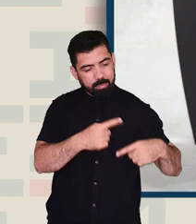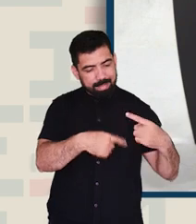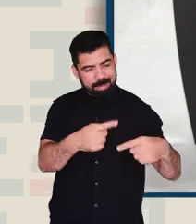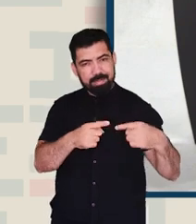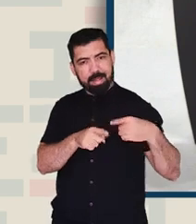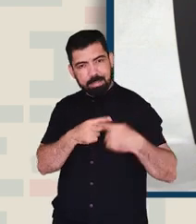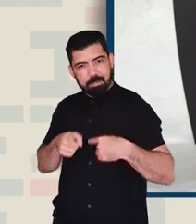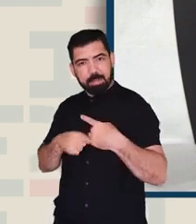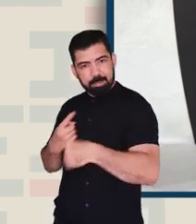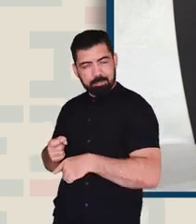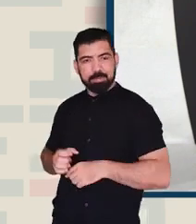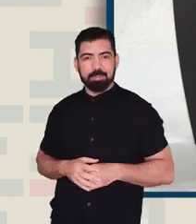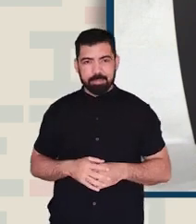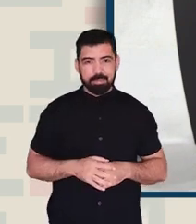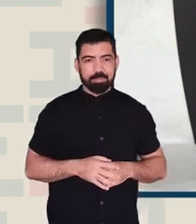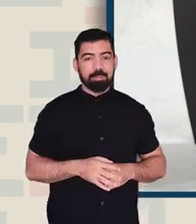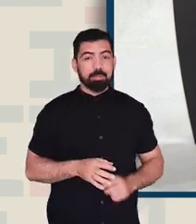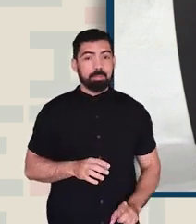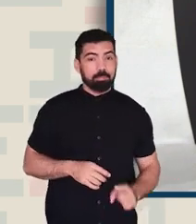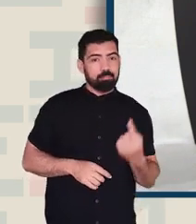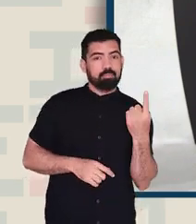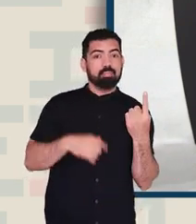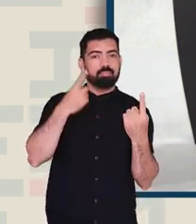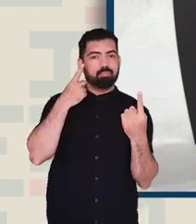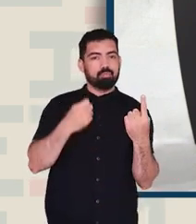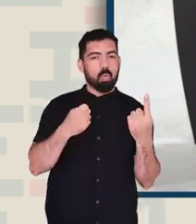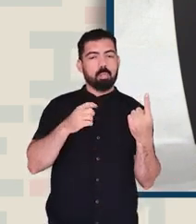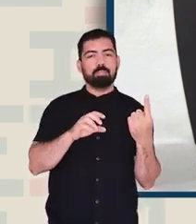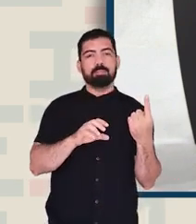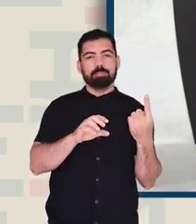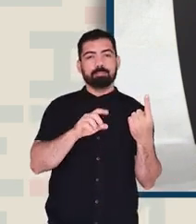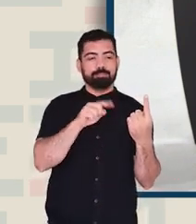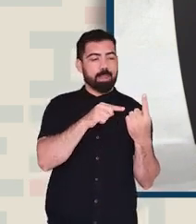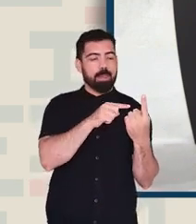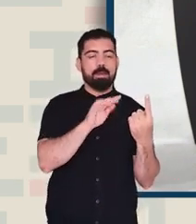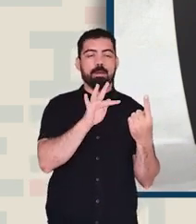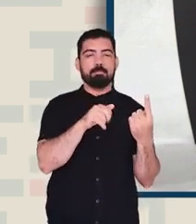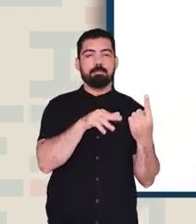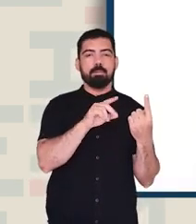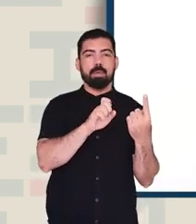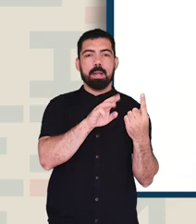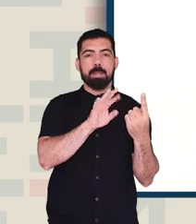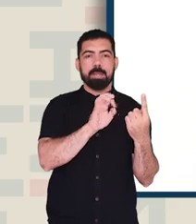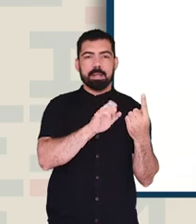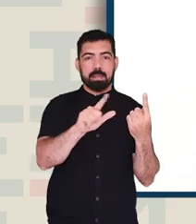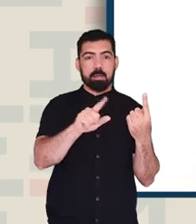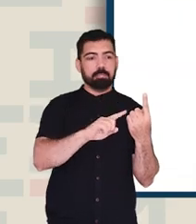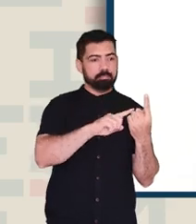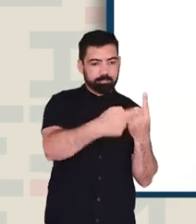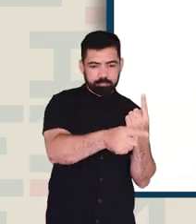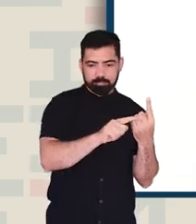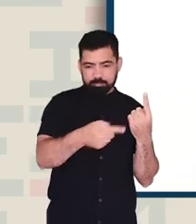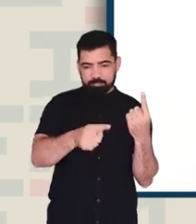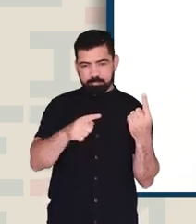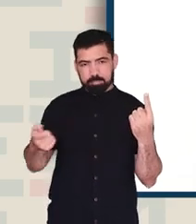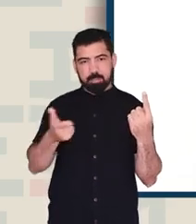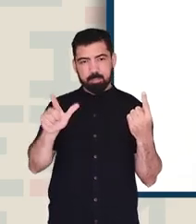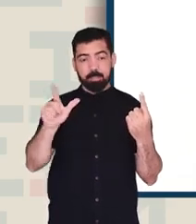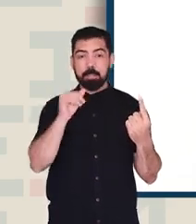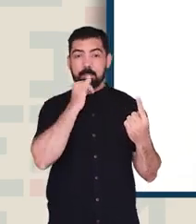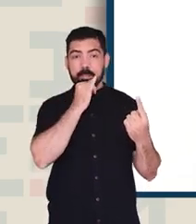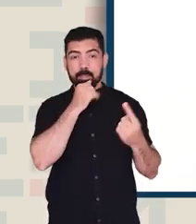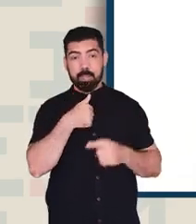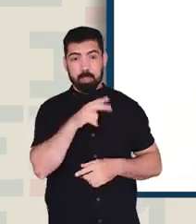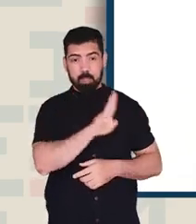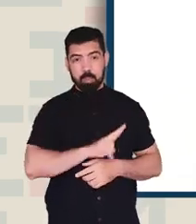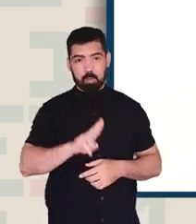sons que são originados dessa nota fundamental que eu toquei, tá certo? No caso aqui eu estou com uma trompa